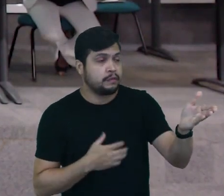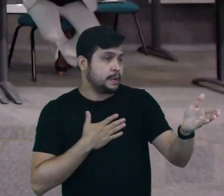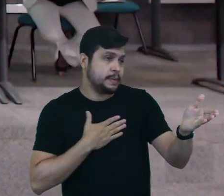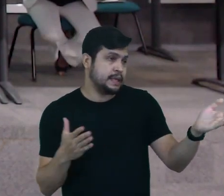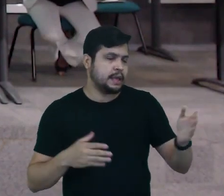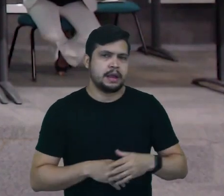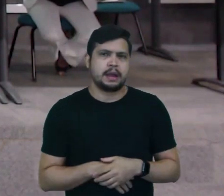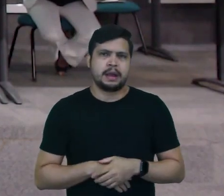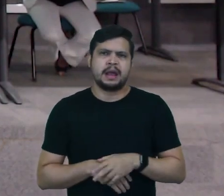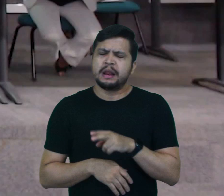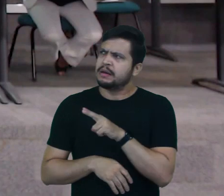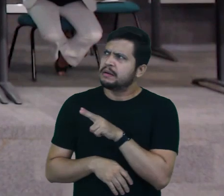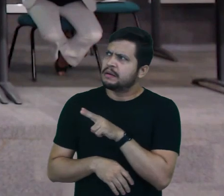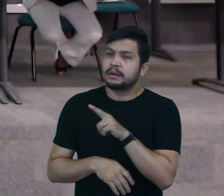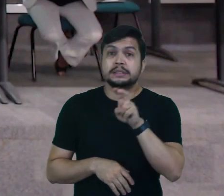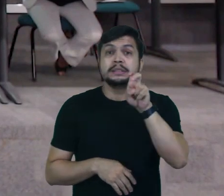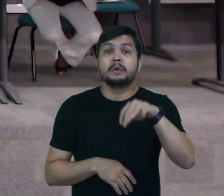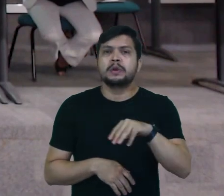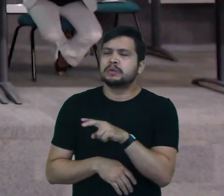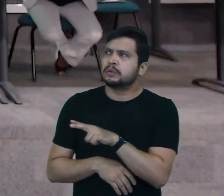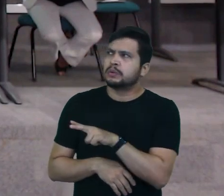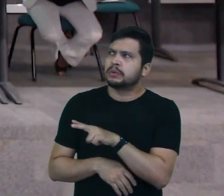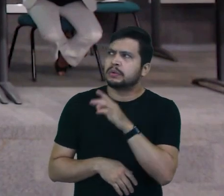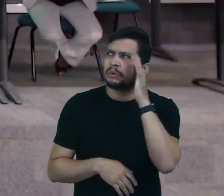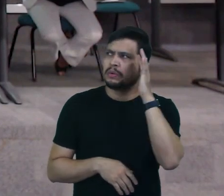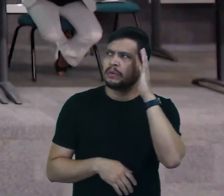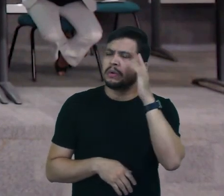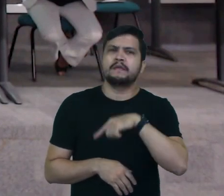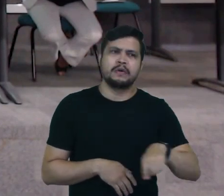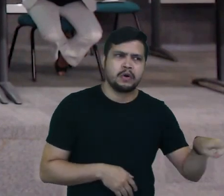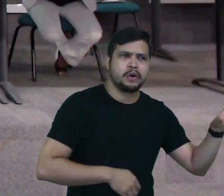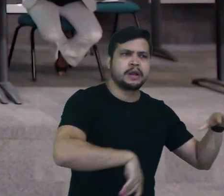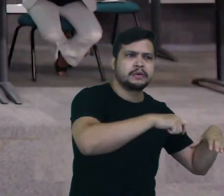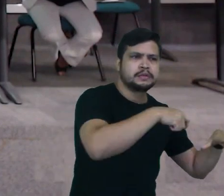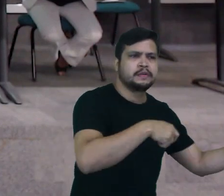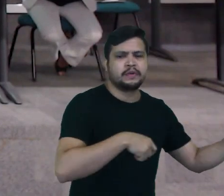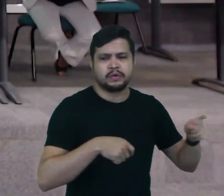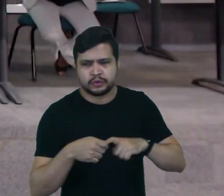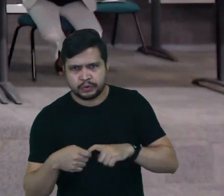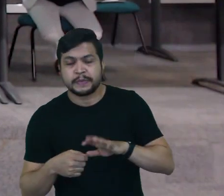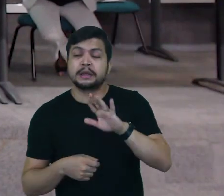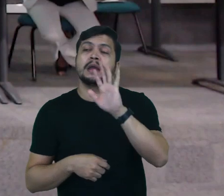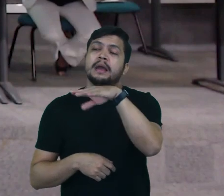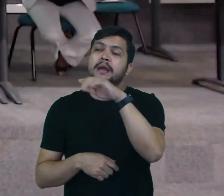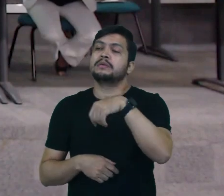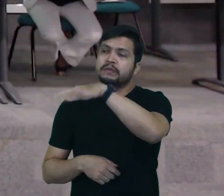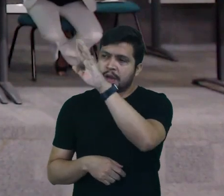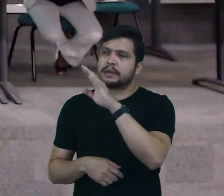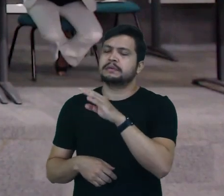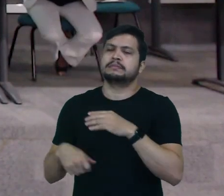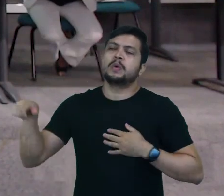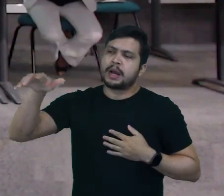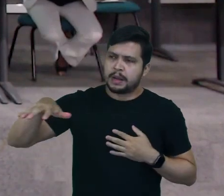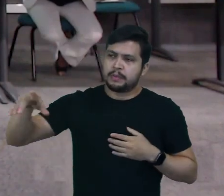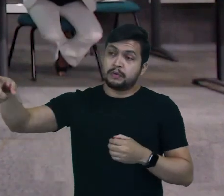conseguir um ovo? Para mim, ela ficou uns 5 minutos assim pensando, foi lá na cozinha, voltou, falou, você vai para o campo quando você